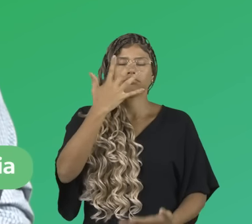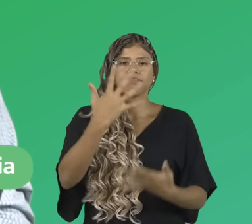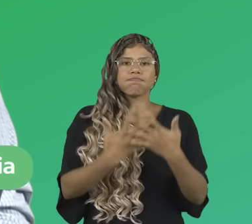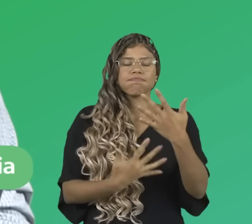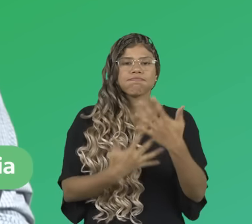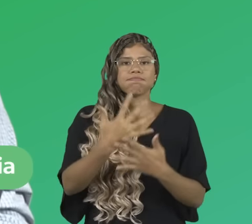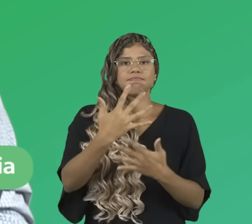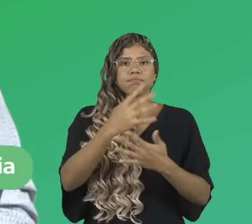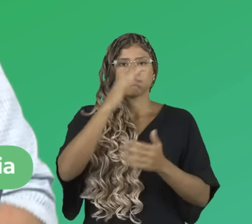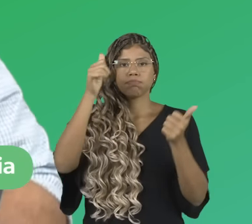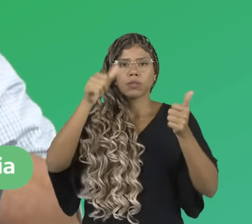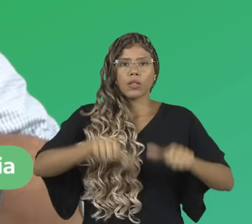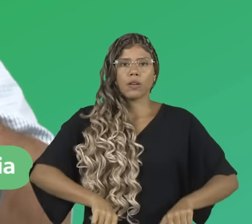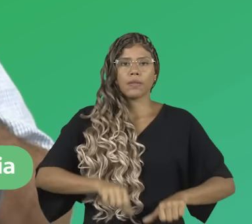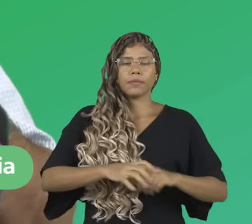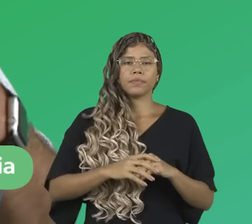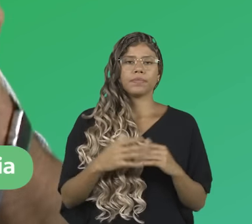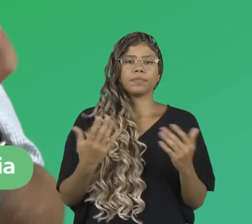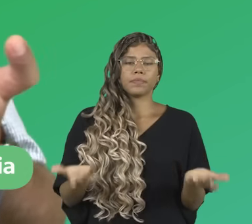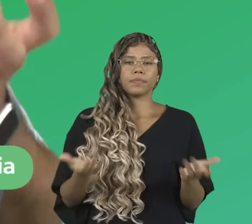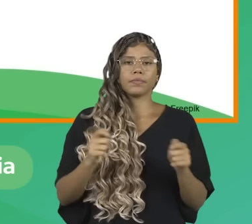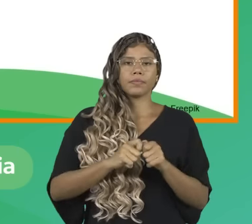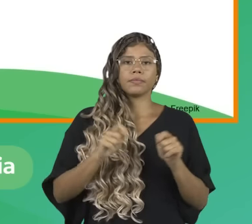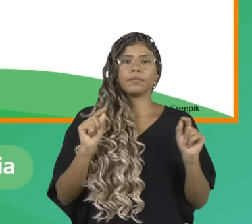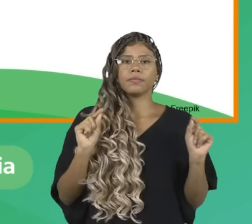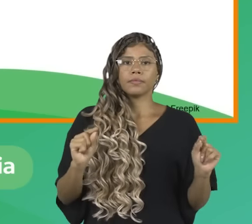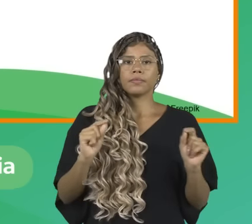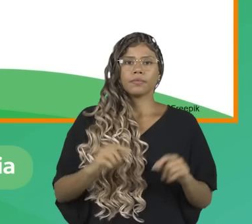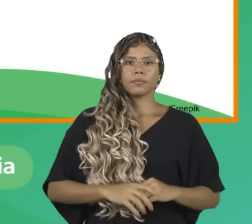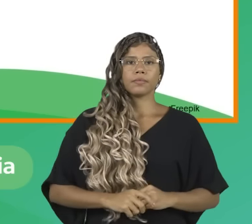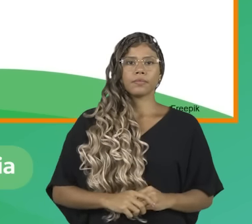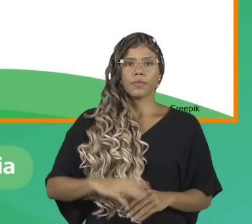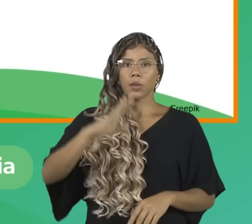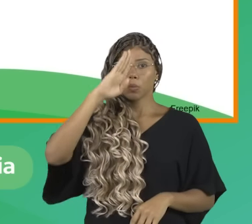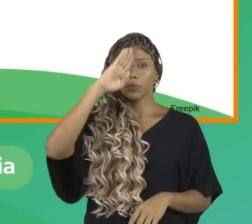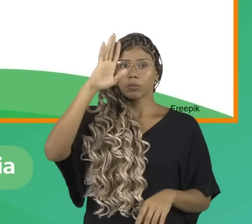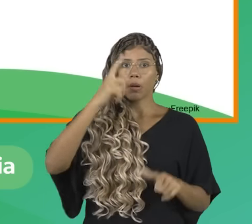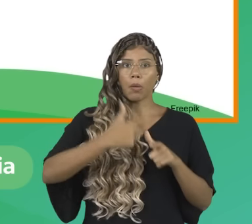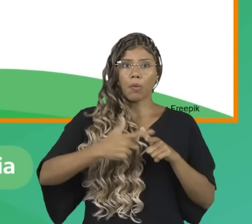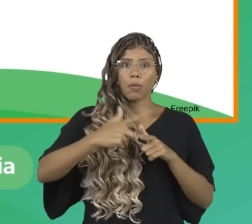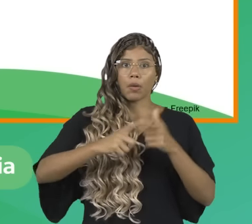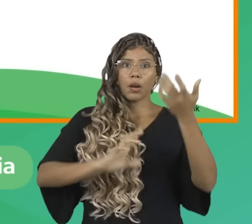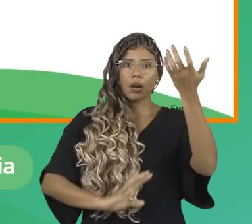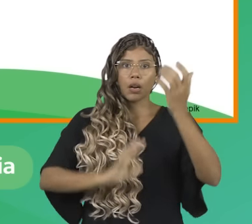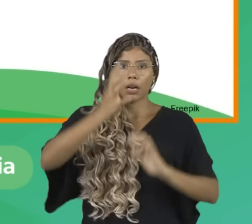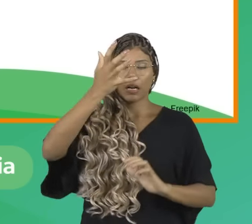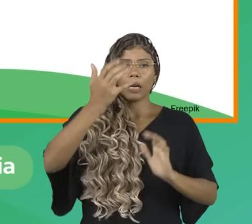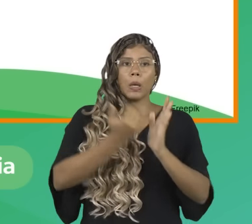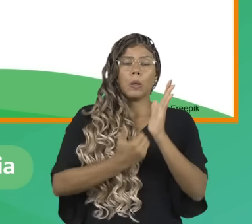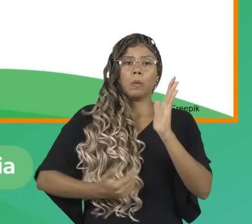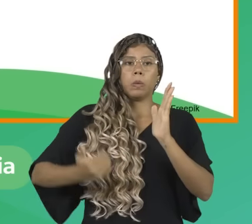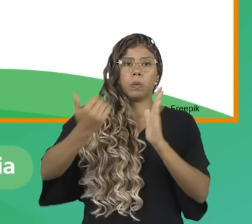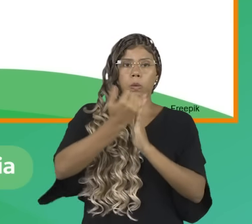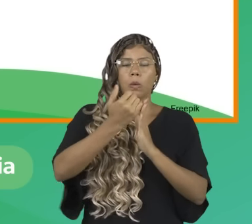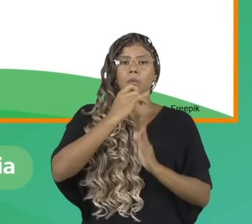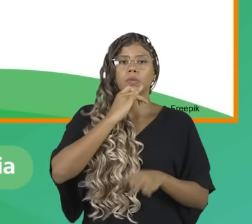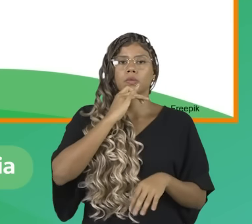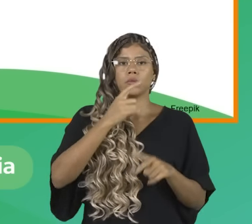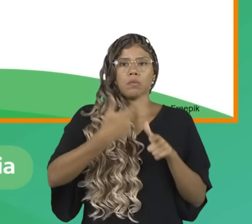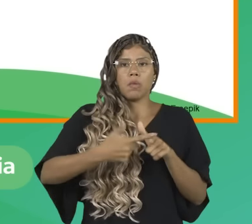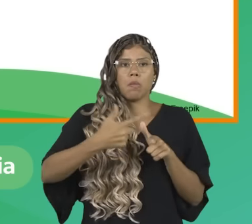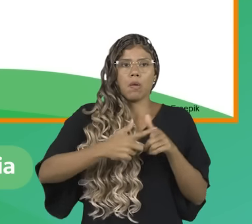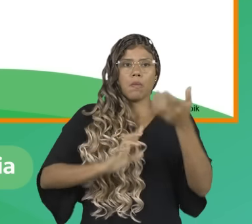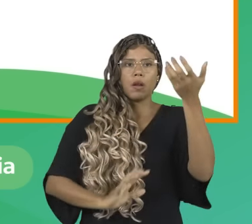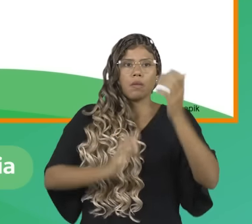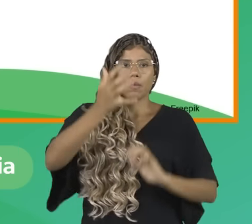isso fez com que o grande problema dessa crise climática se acentuasse. Quando a gente pensa na crise climática, pensa logo em efeito estufa.